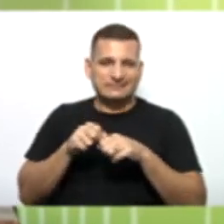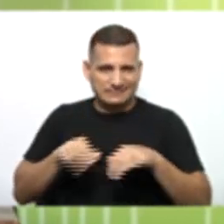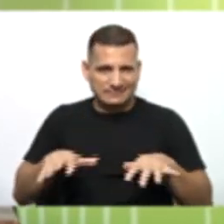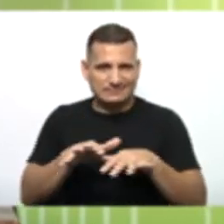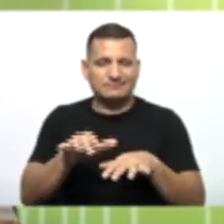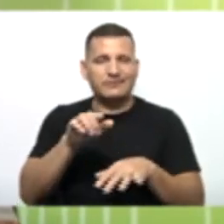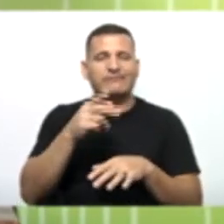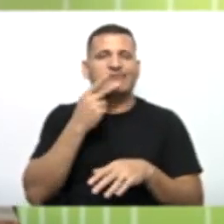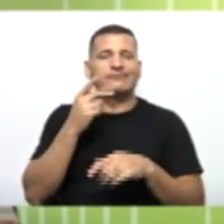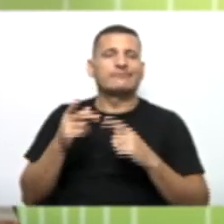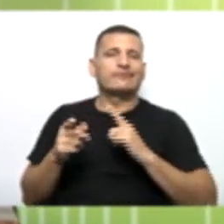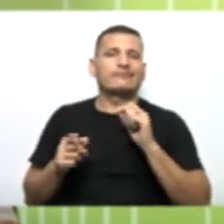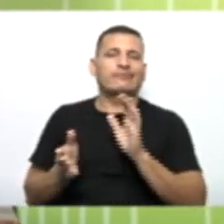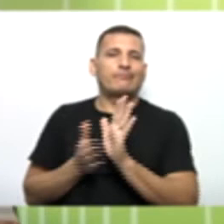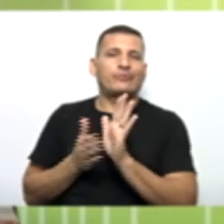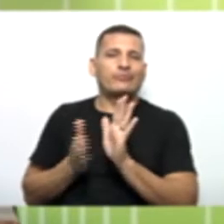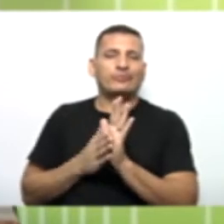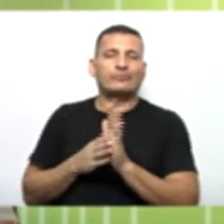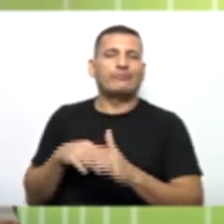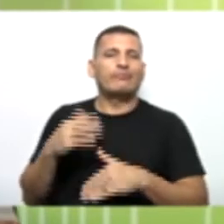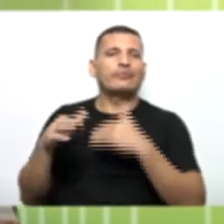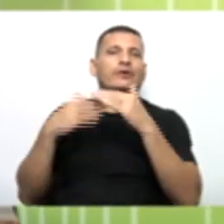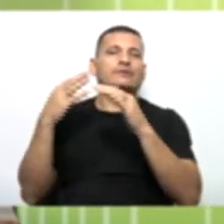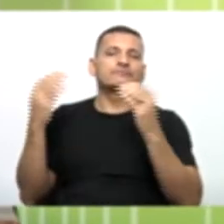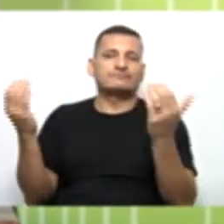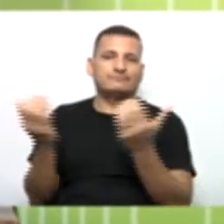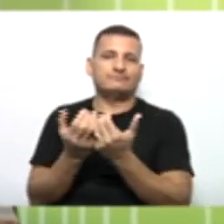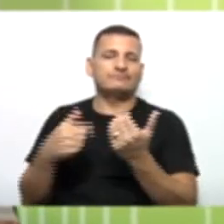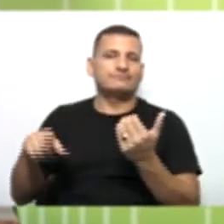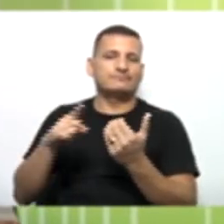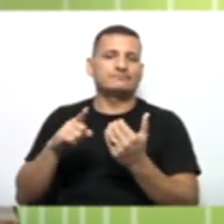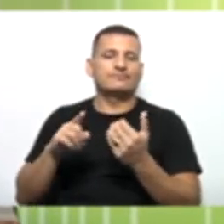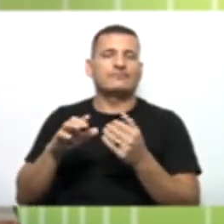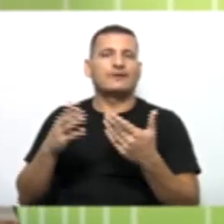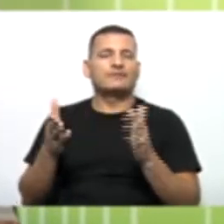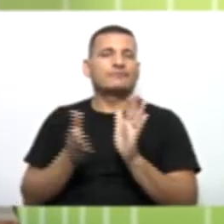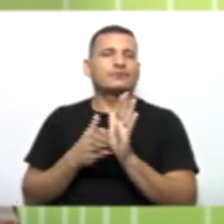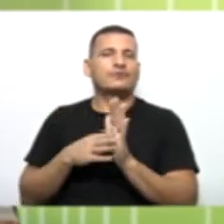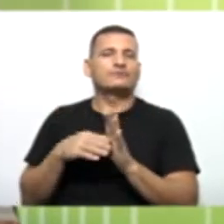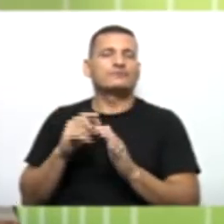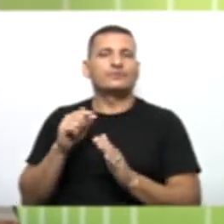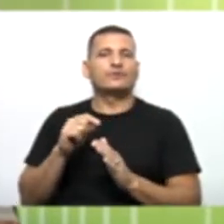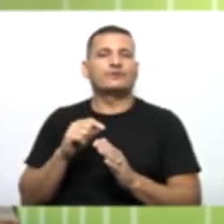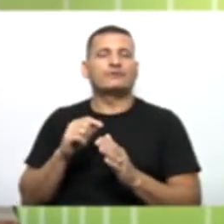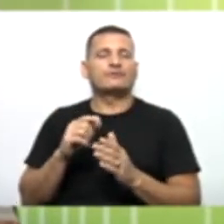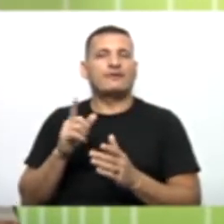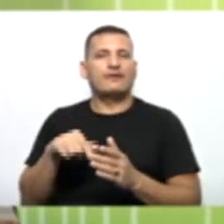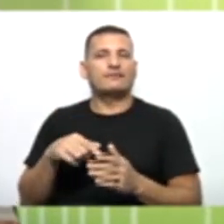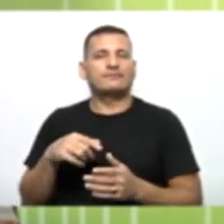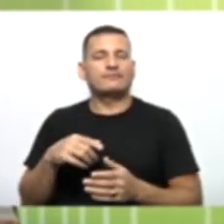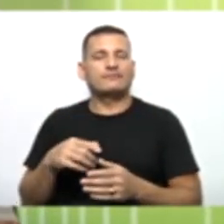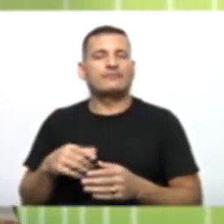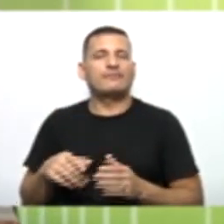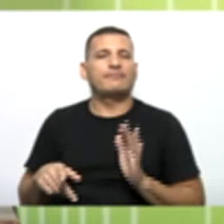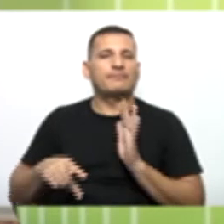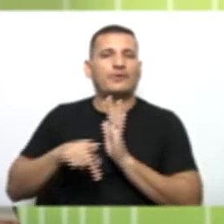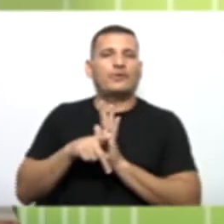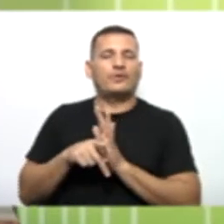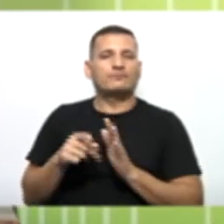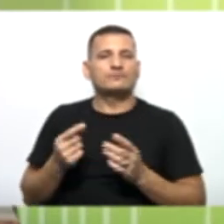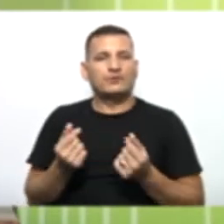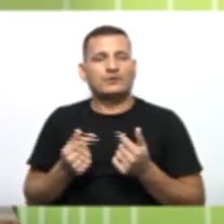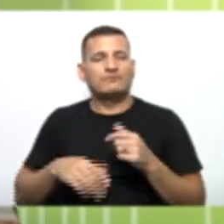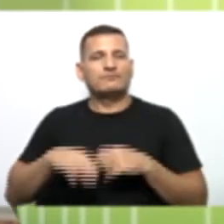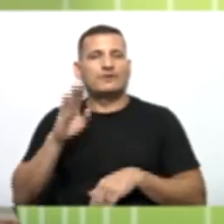ele está promovendo o progresso daquela comunidade. O progresso no sentido de ter mais bens, ter mais recursos financeiros.